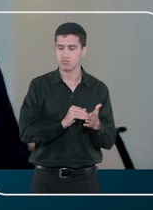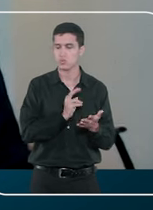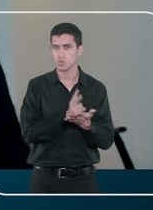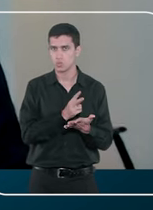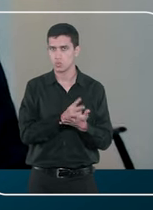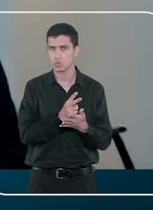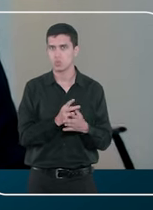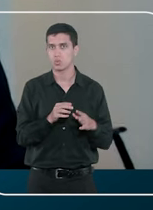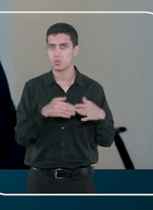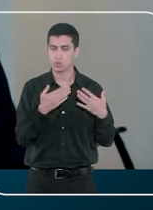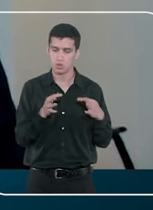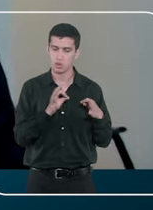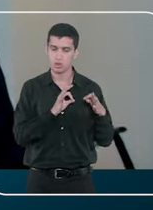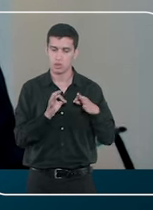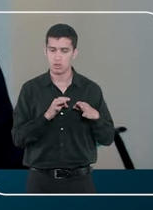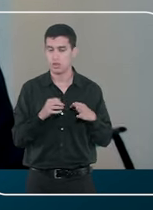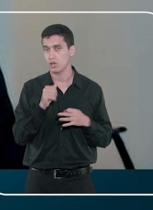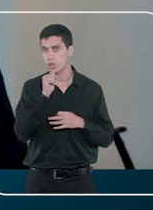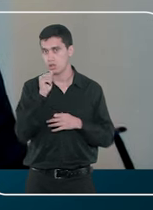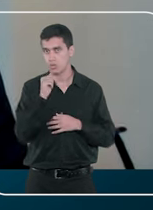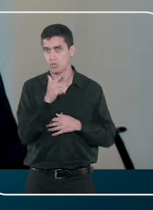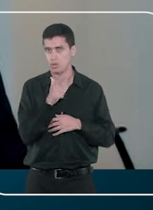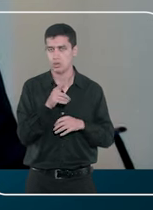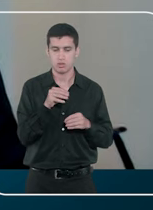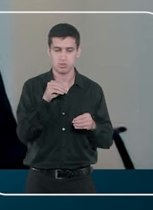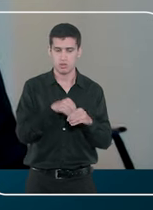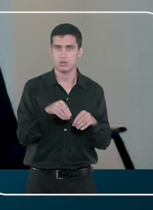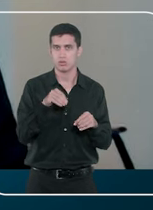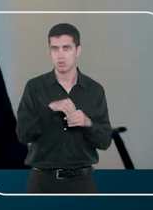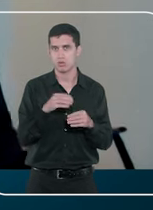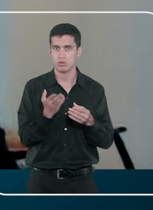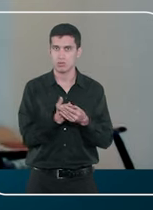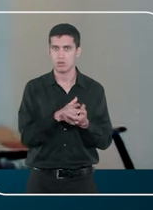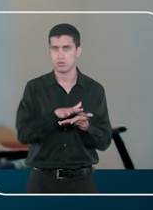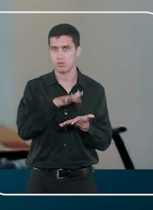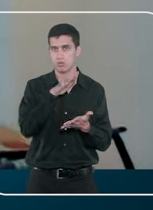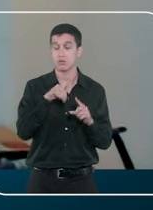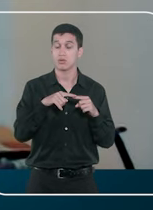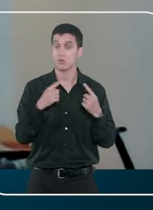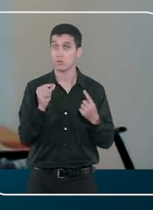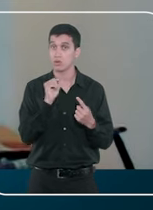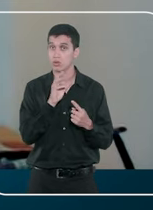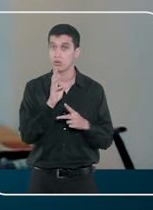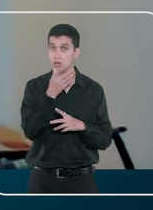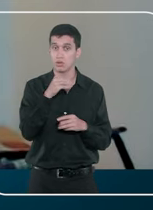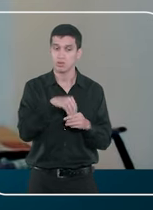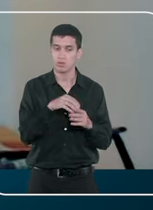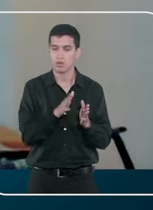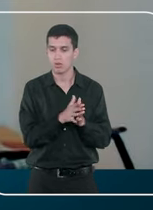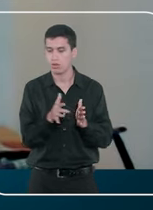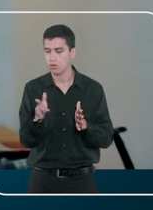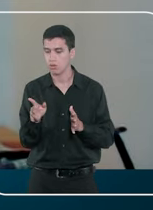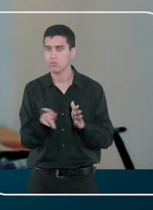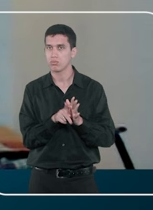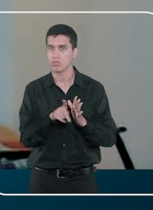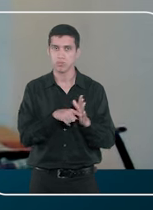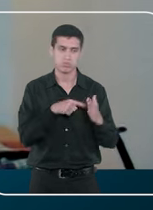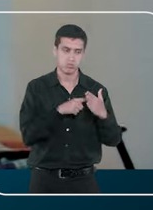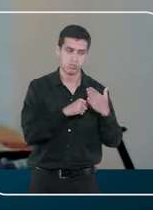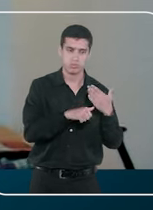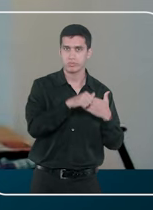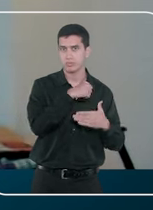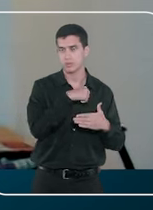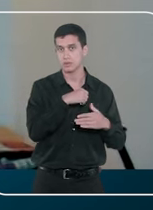e cuja produção ainda não foi formalizada nos autos. Então, o que que acontece no curso de uma colaboração premiada?